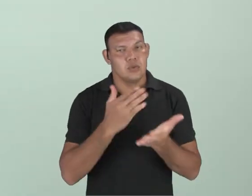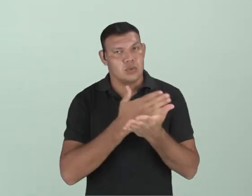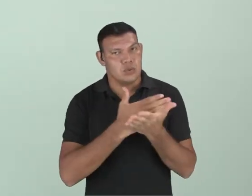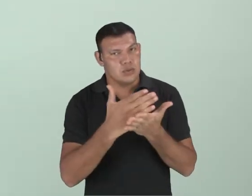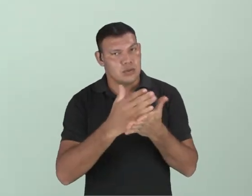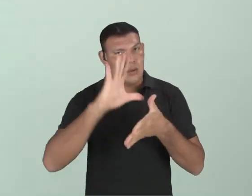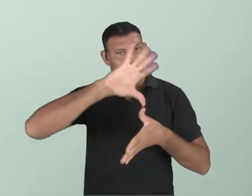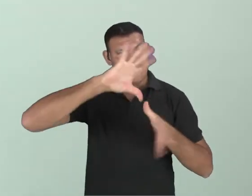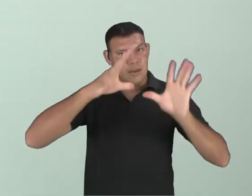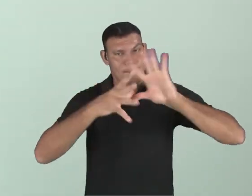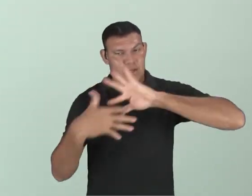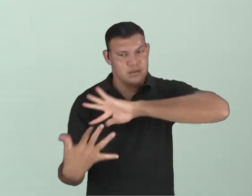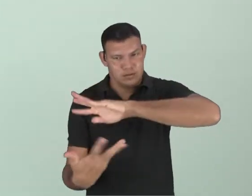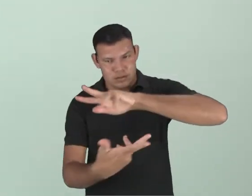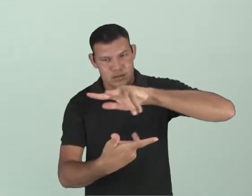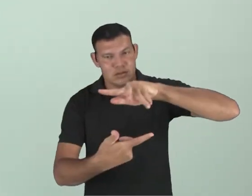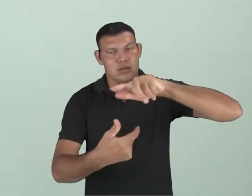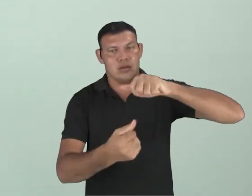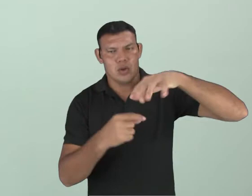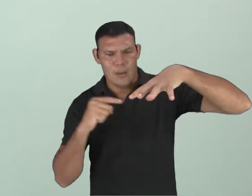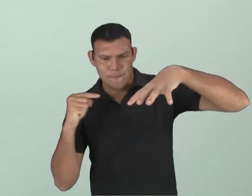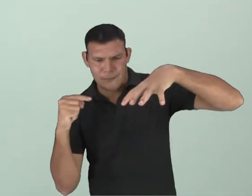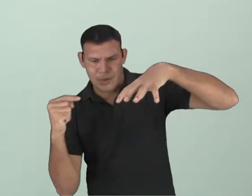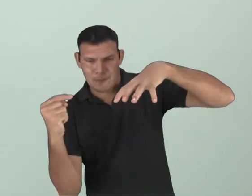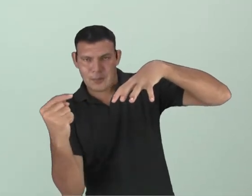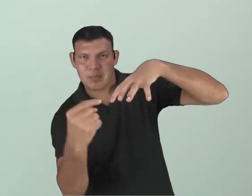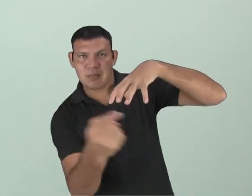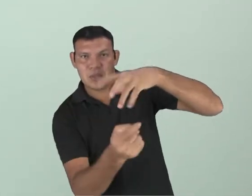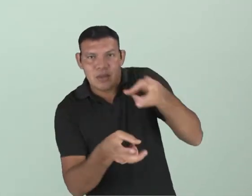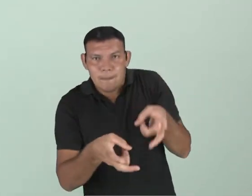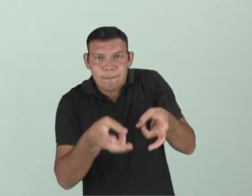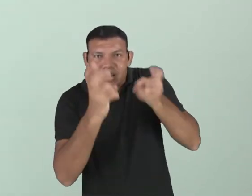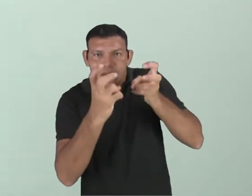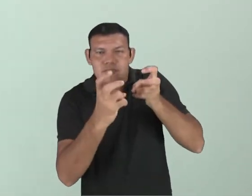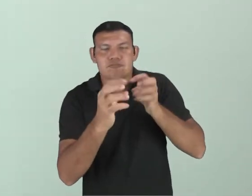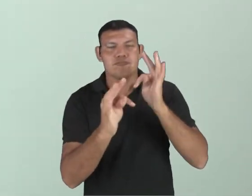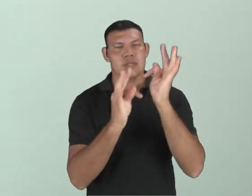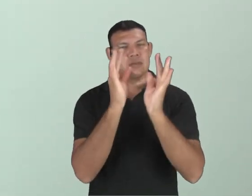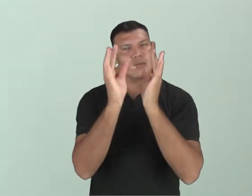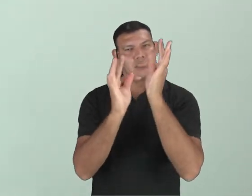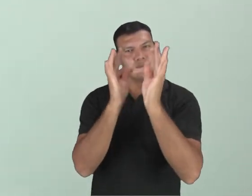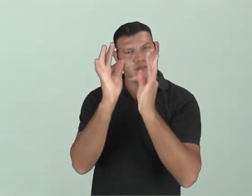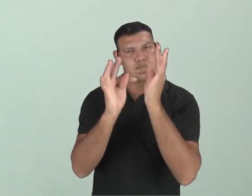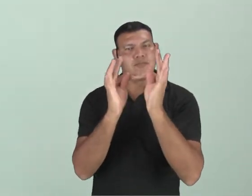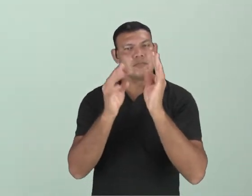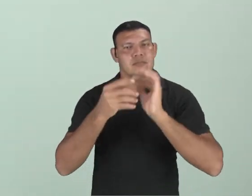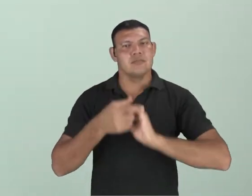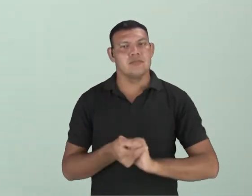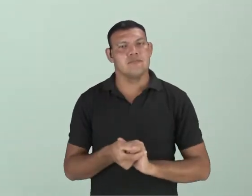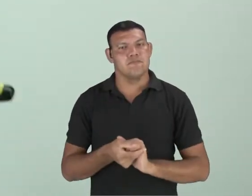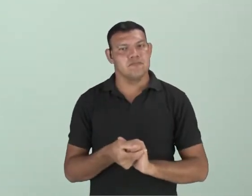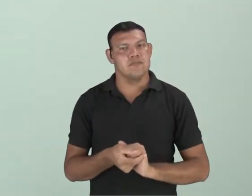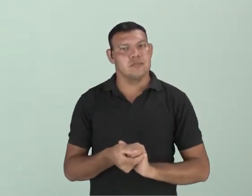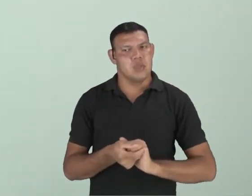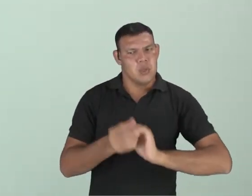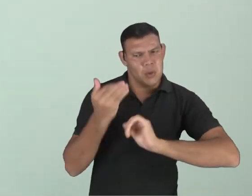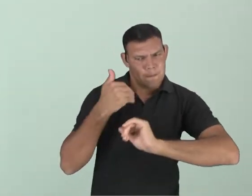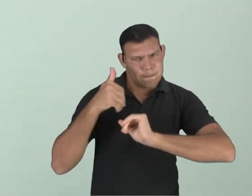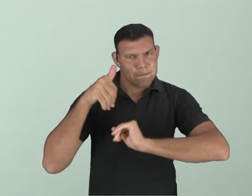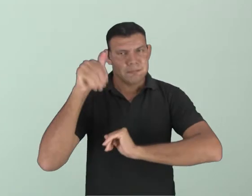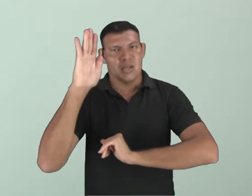aí da pandemia, no mundo inteiro, percebemos que a tecnologia ela ganhou